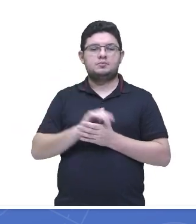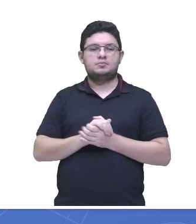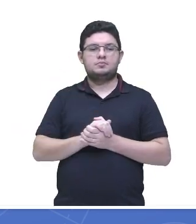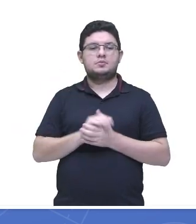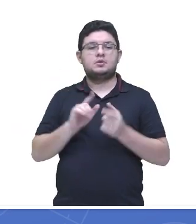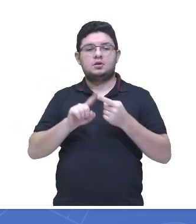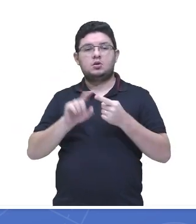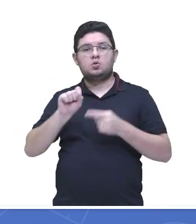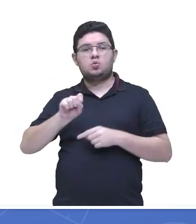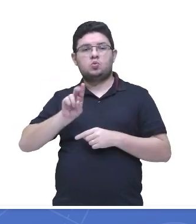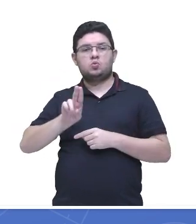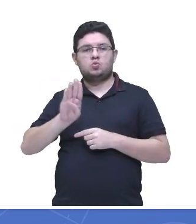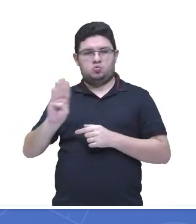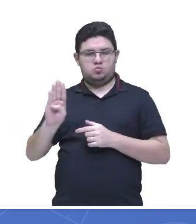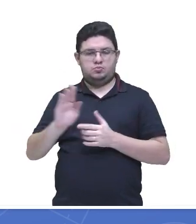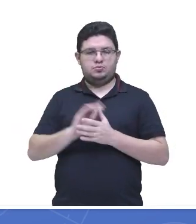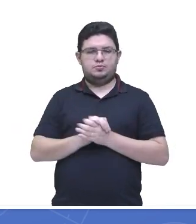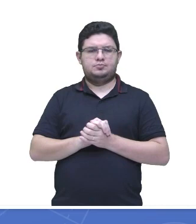aqui é o